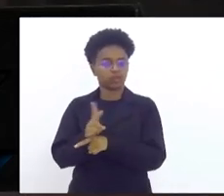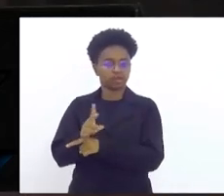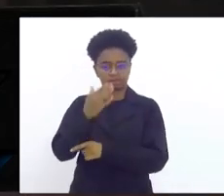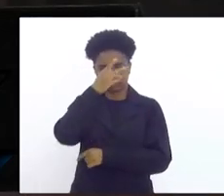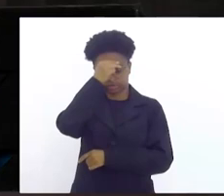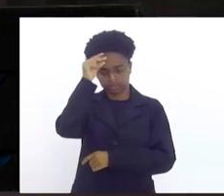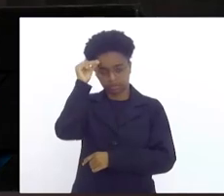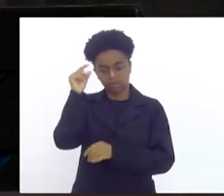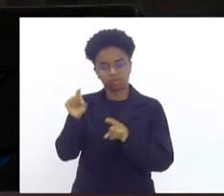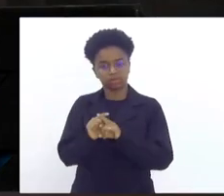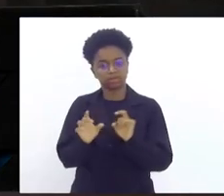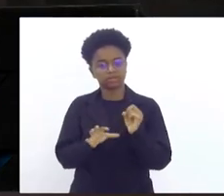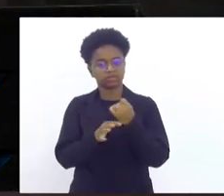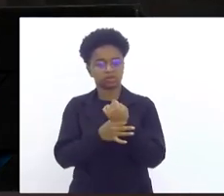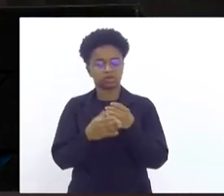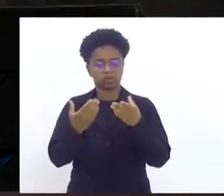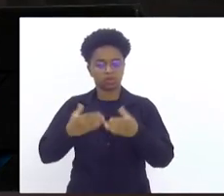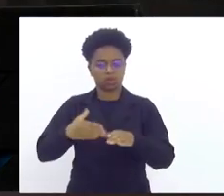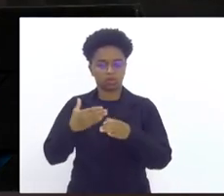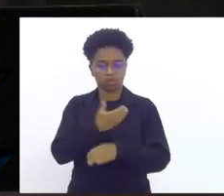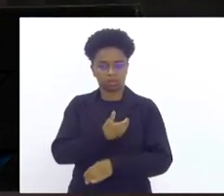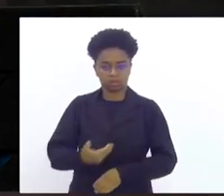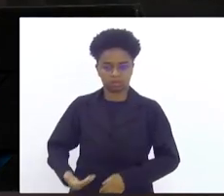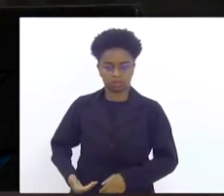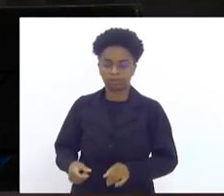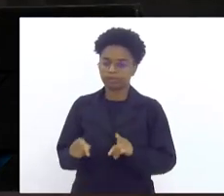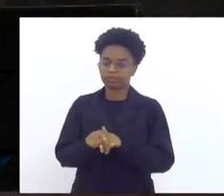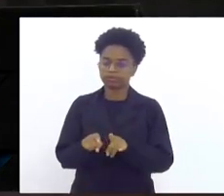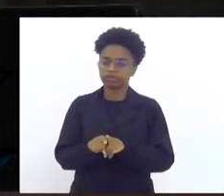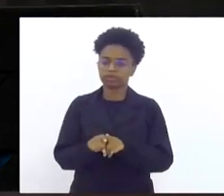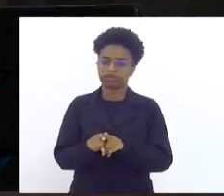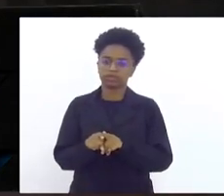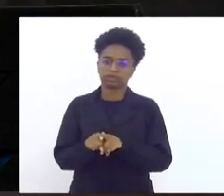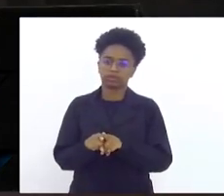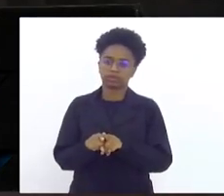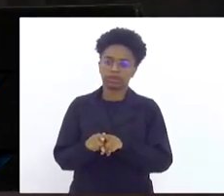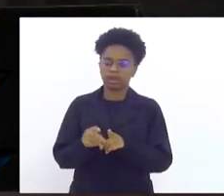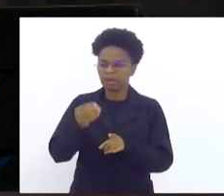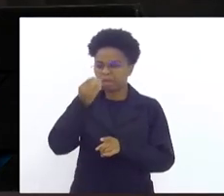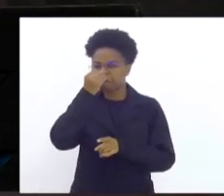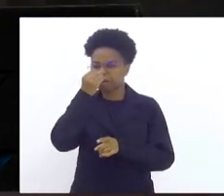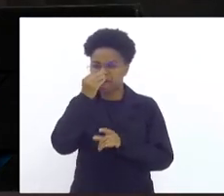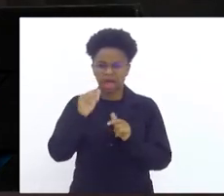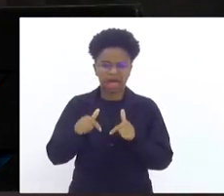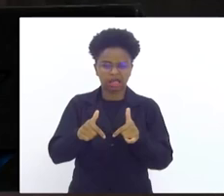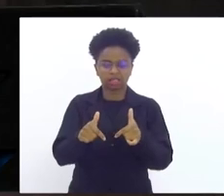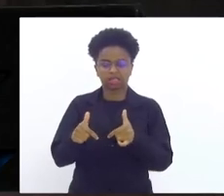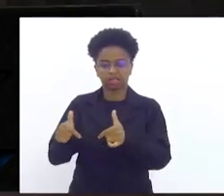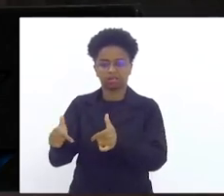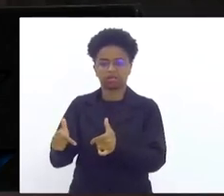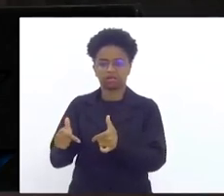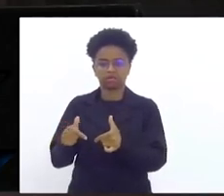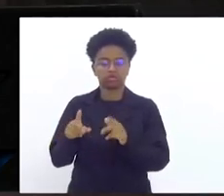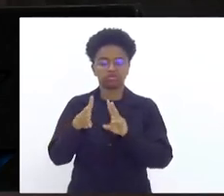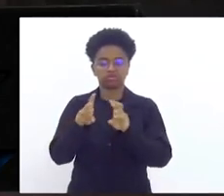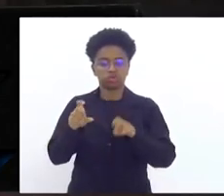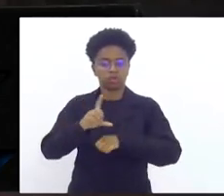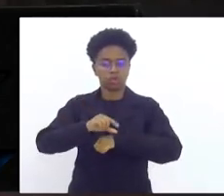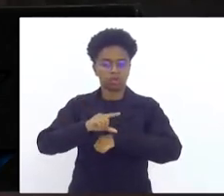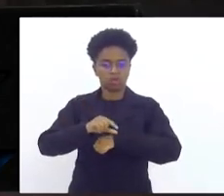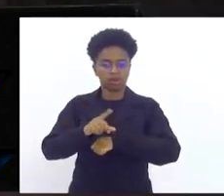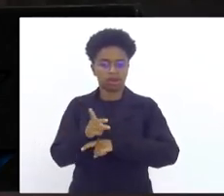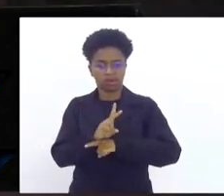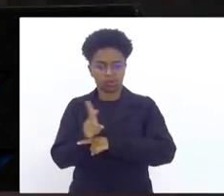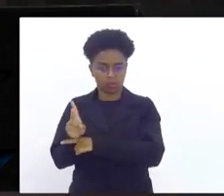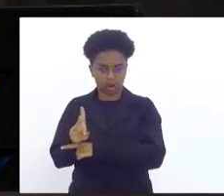jurídica do concurso público fez toda essa palhaçada em torno do carga horária da guarda municipal